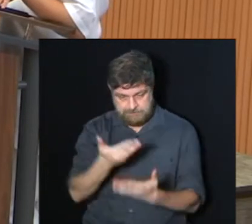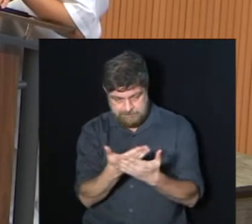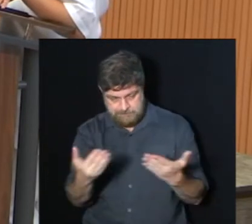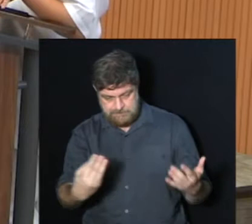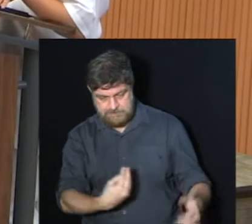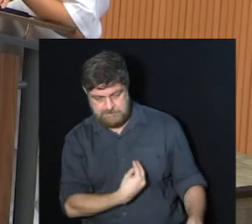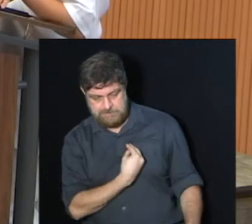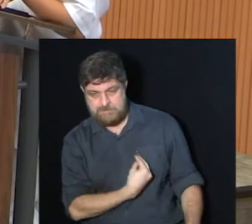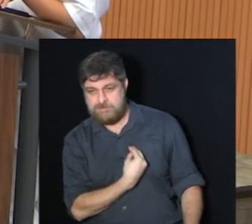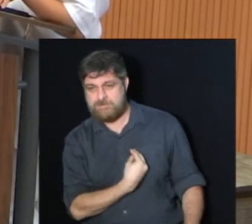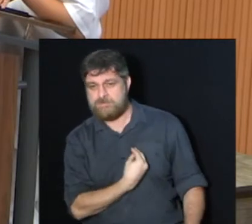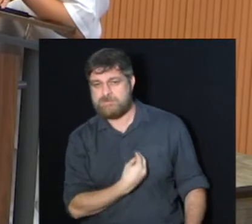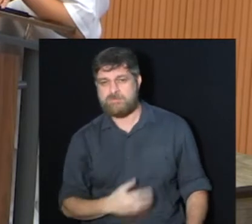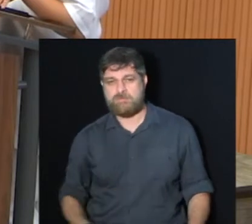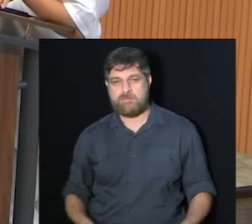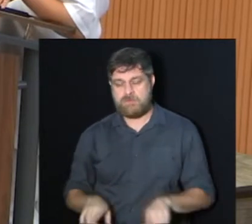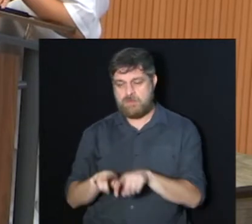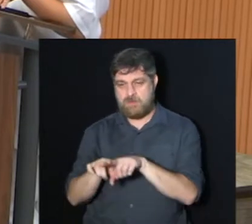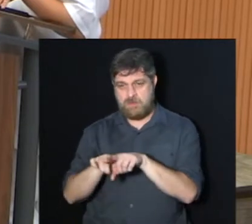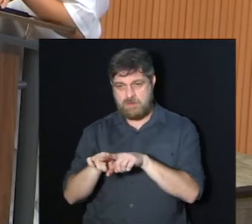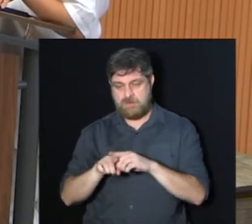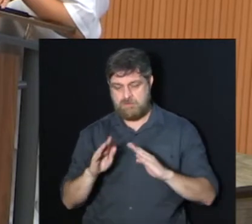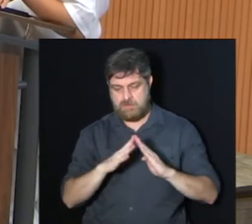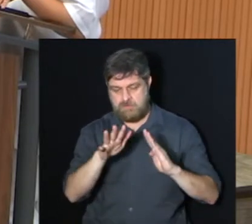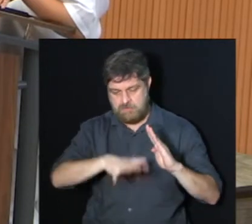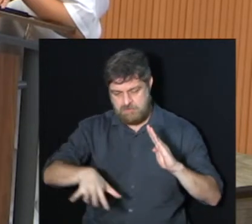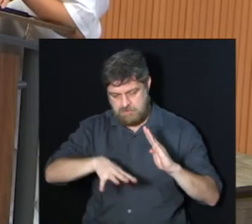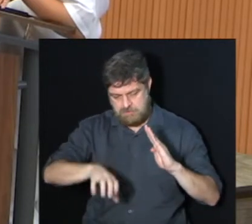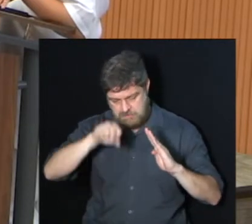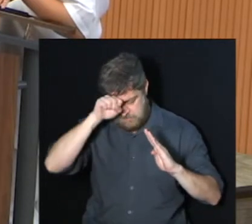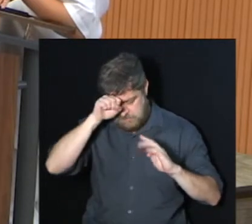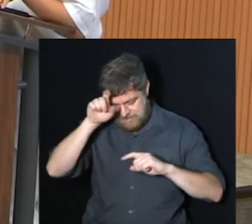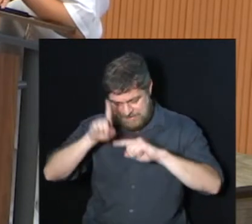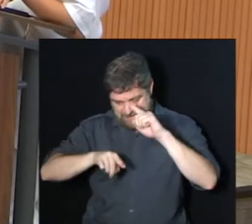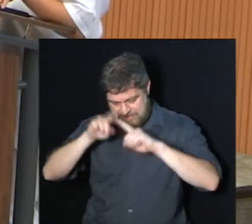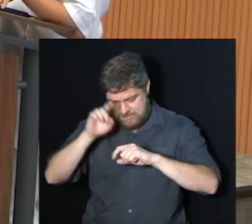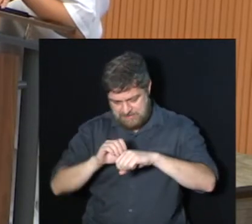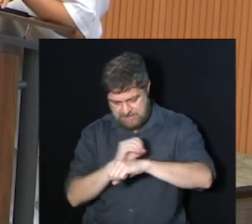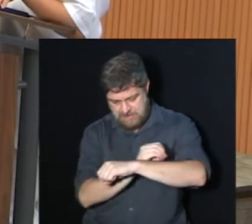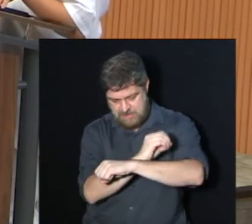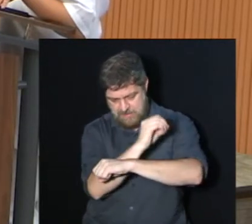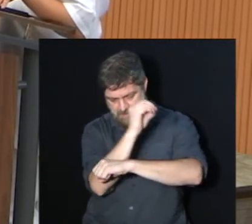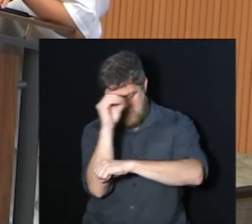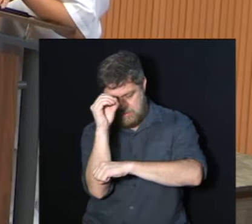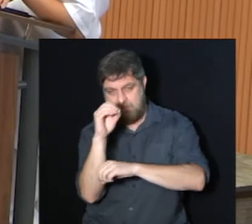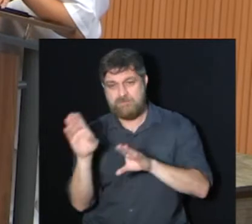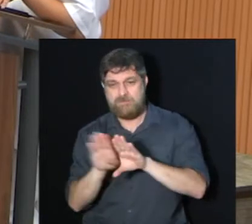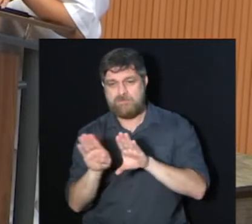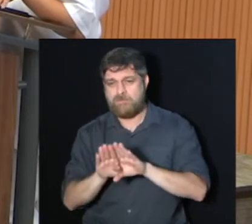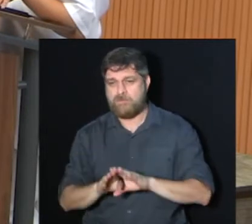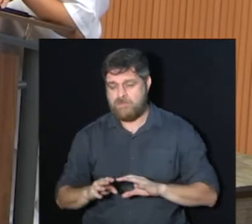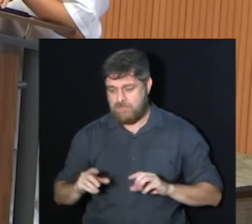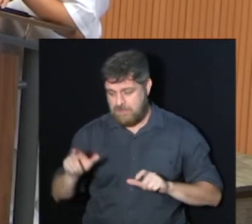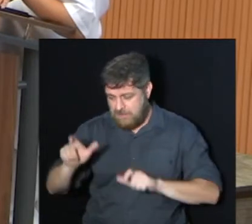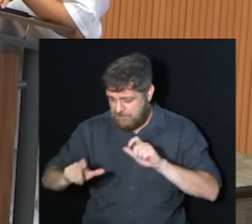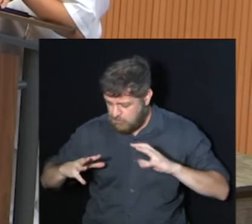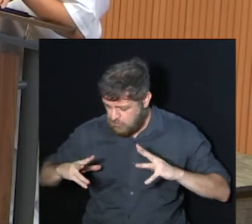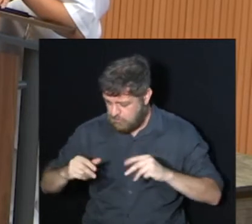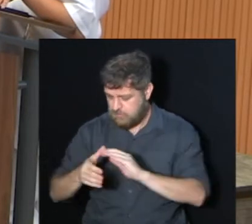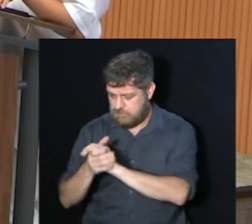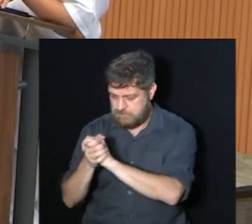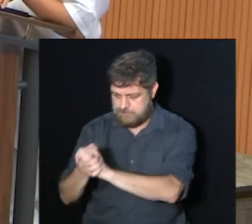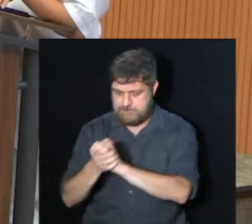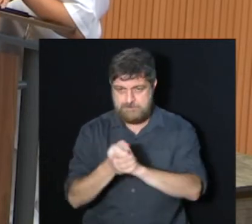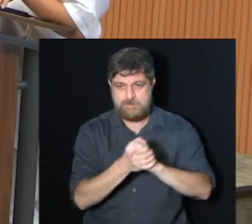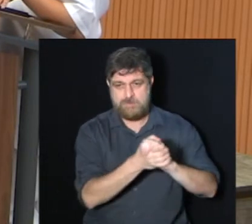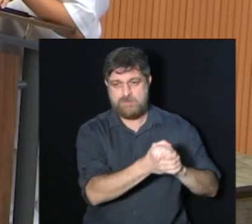presentes. Cumprimento meus irmãos da tenda de Umbanda Estrela Matutina. Cumprimento a todos os presentes.